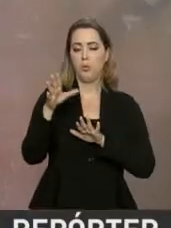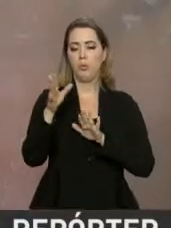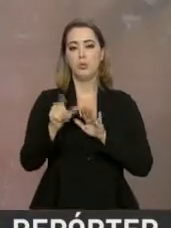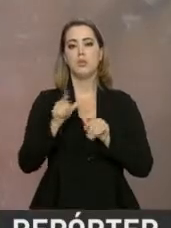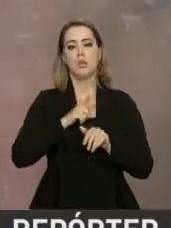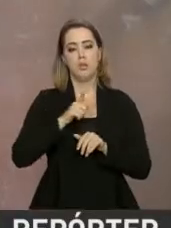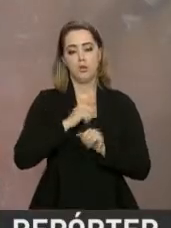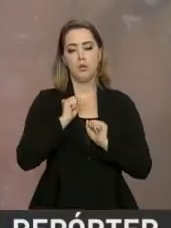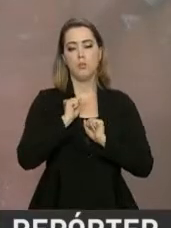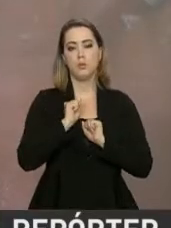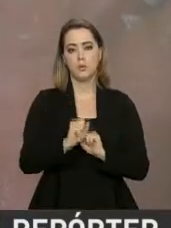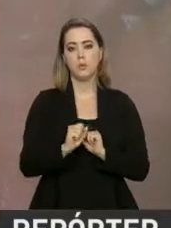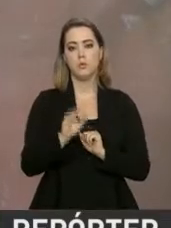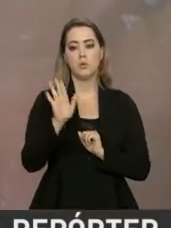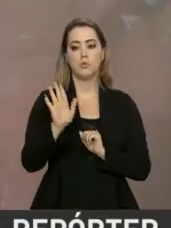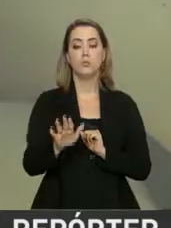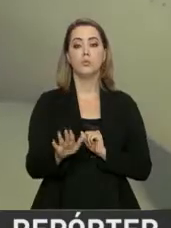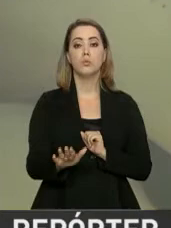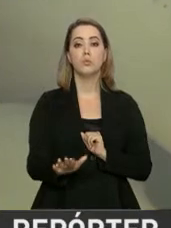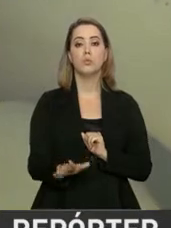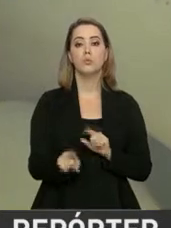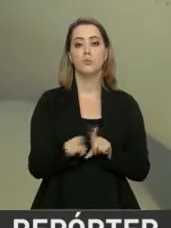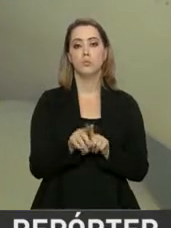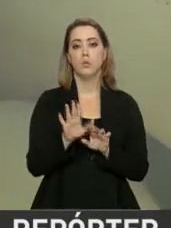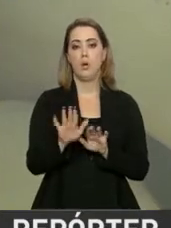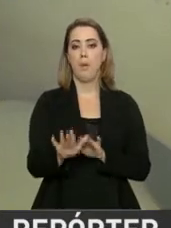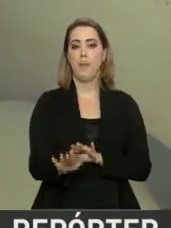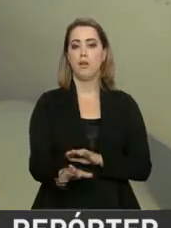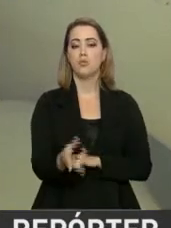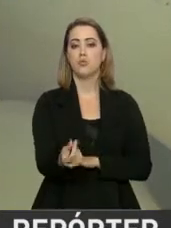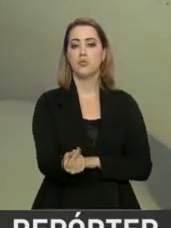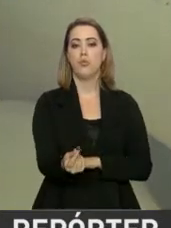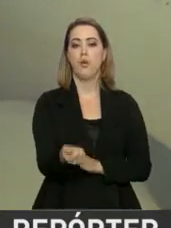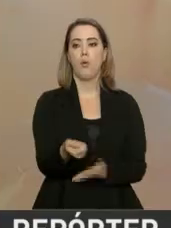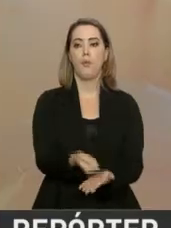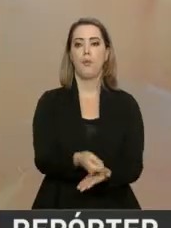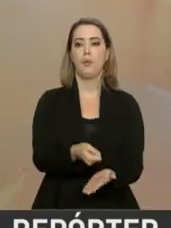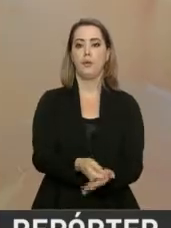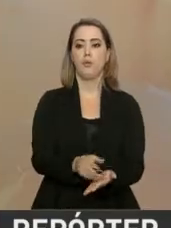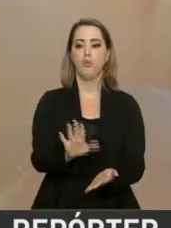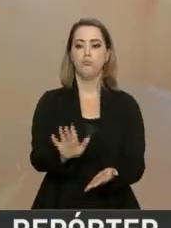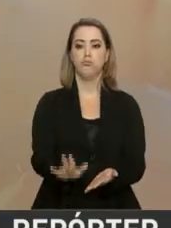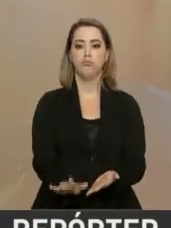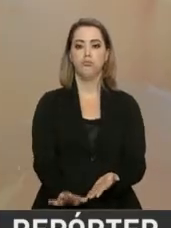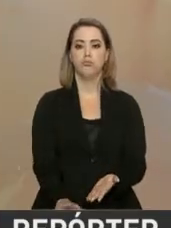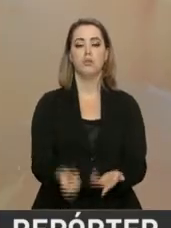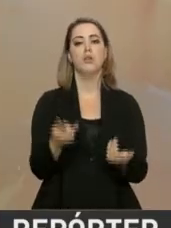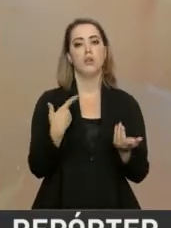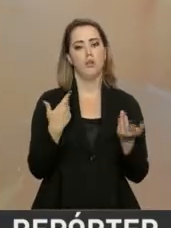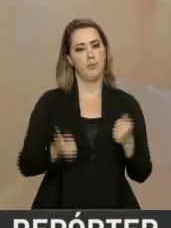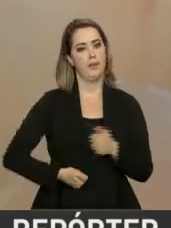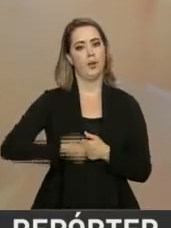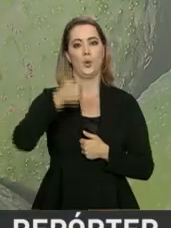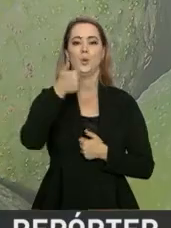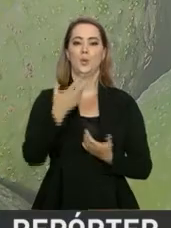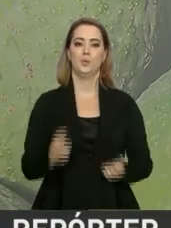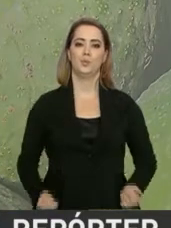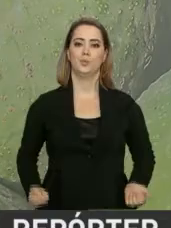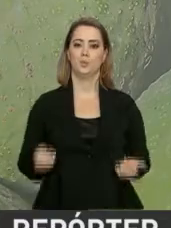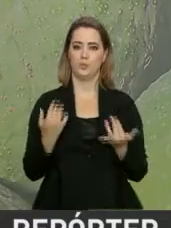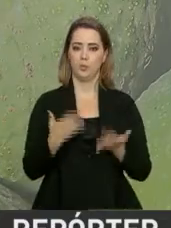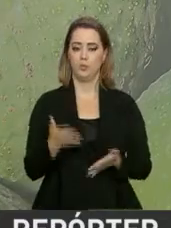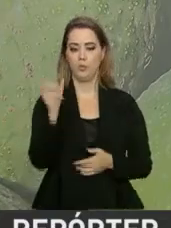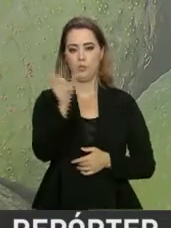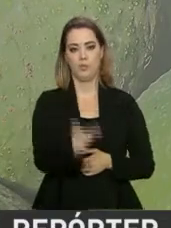condições é para esse para esta baixa de preços não é para si esse alívio no bolso do consumidor